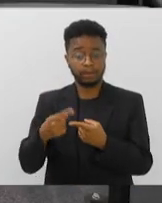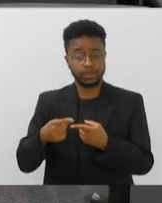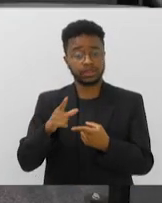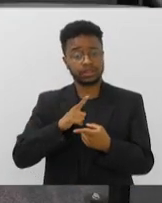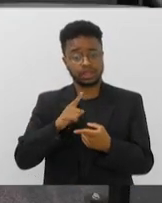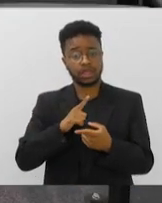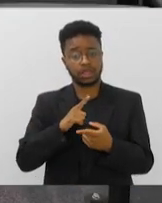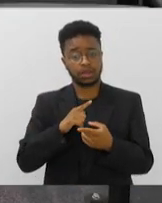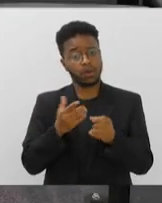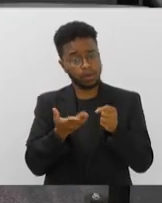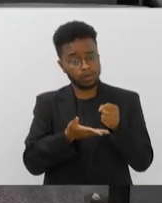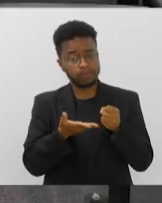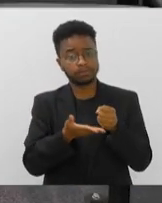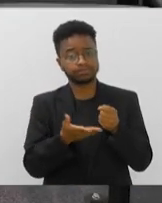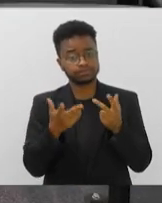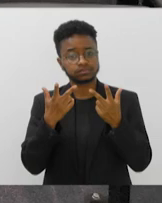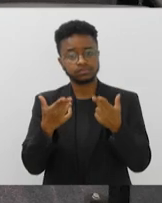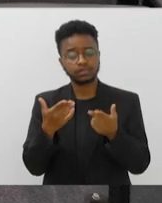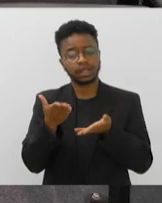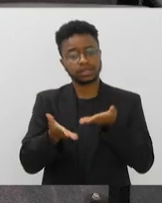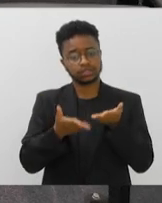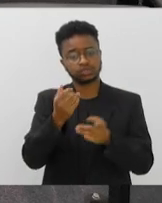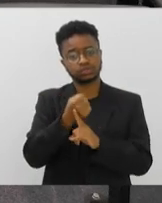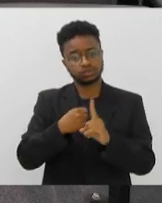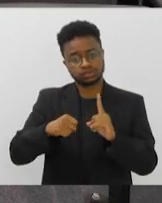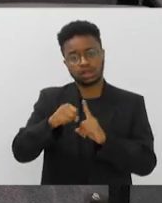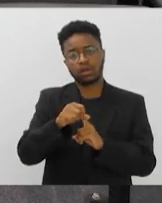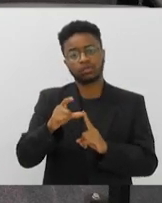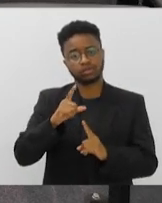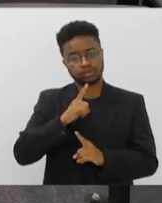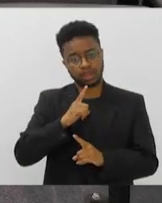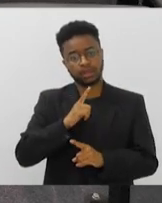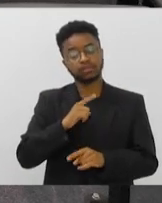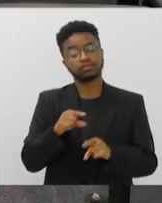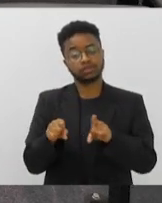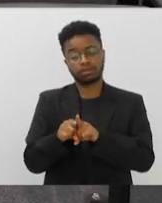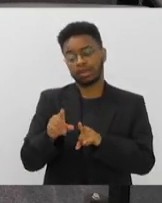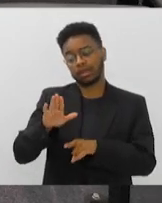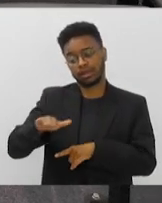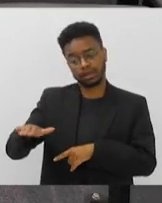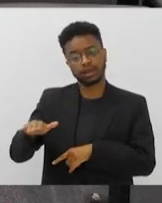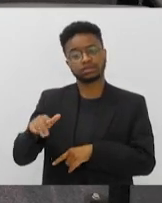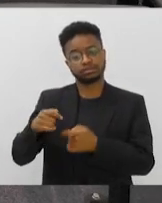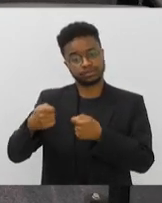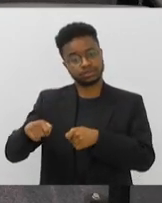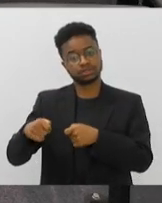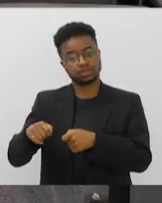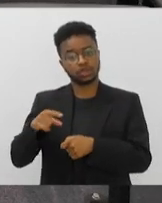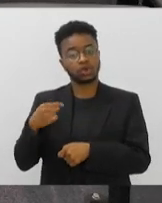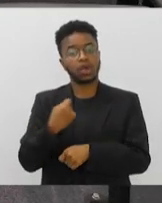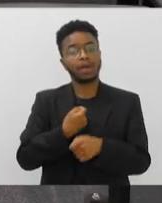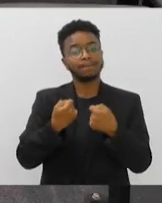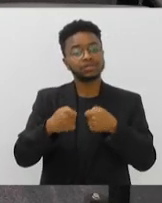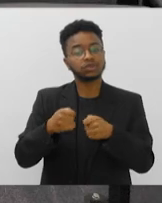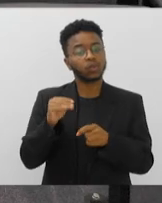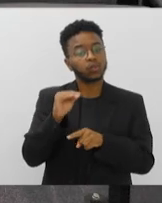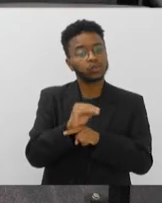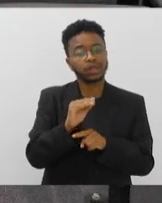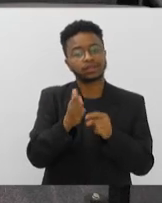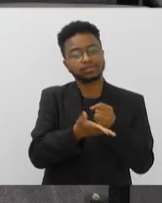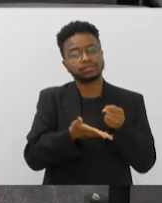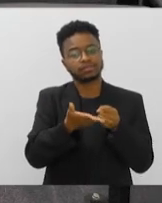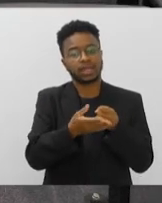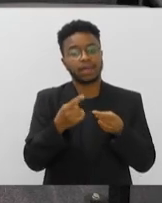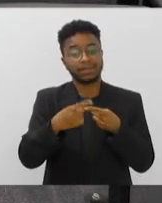pilar assim como na assistência social tem na criança também tem a gente tem que cuidar da base porque